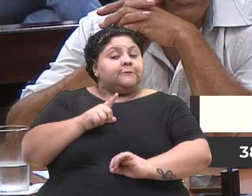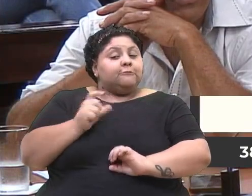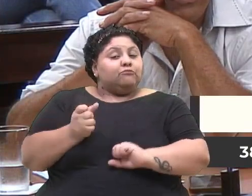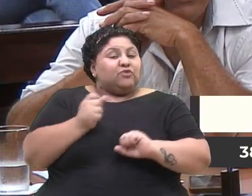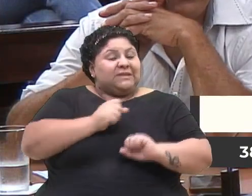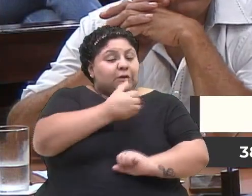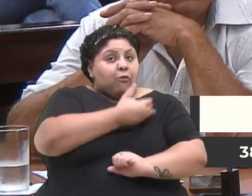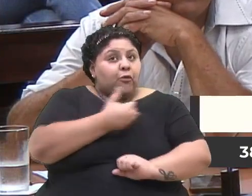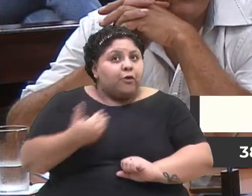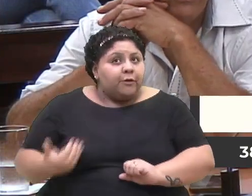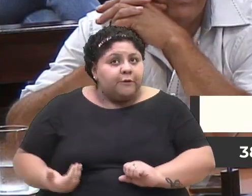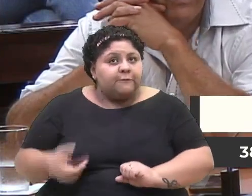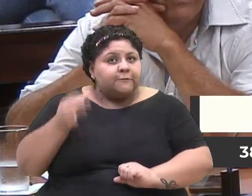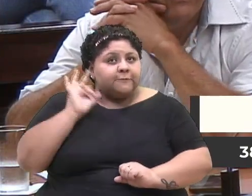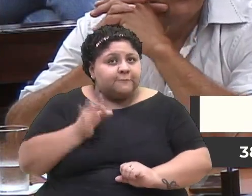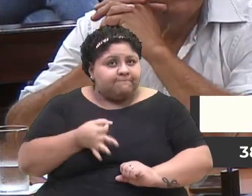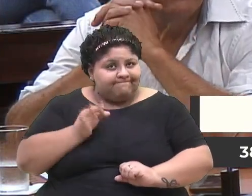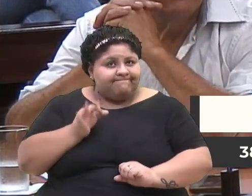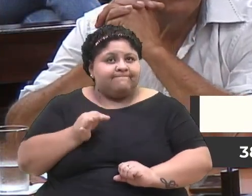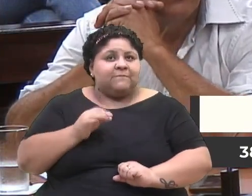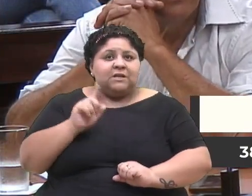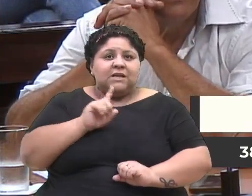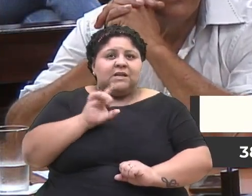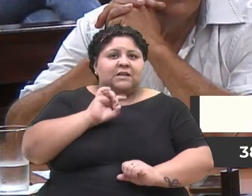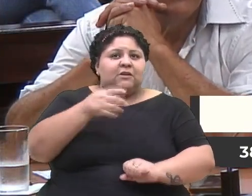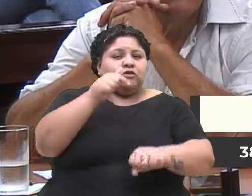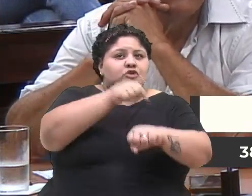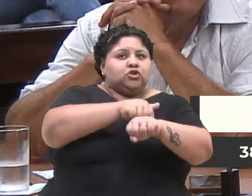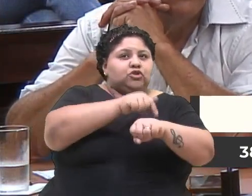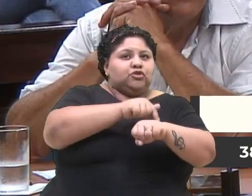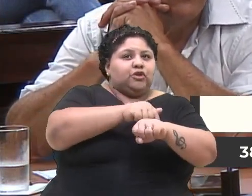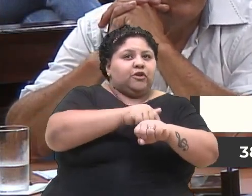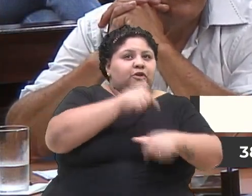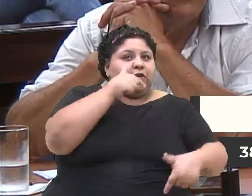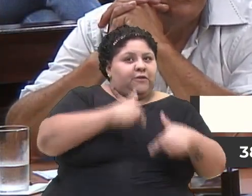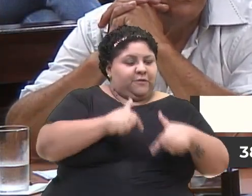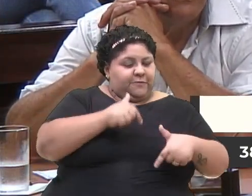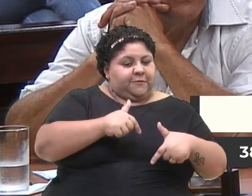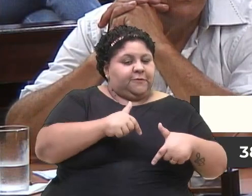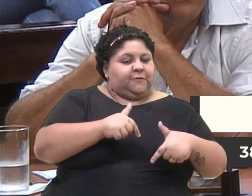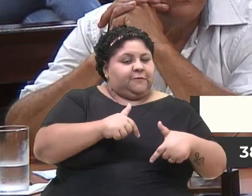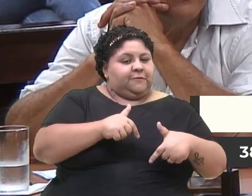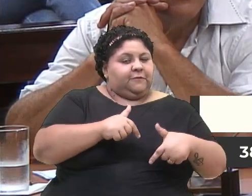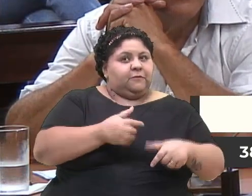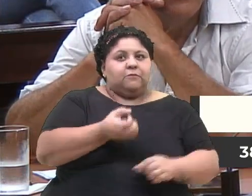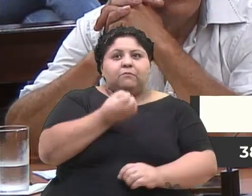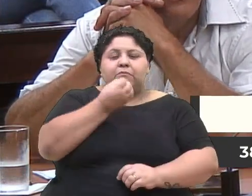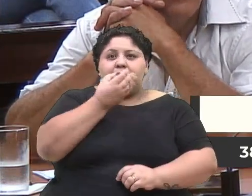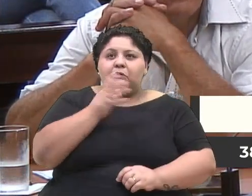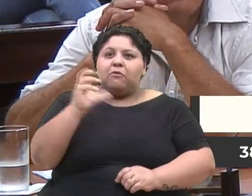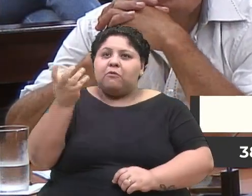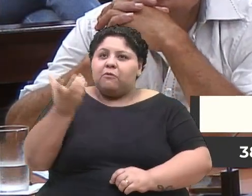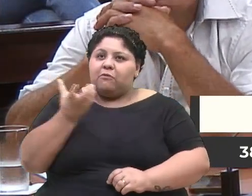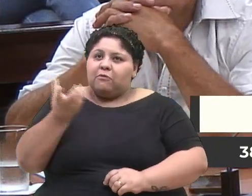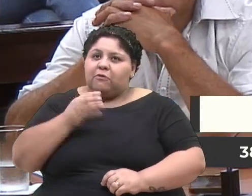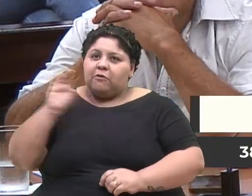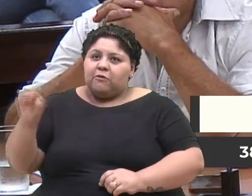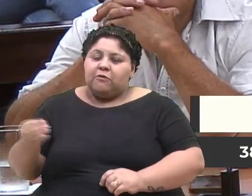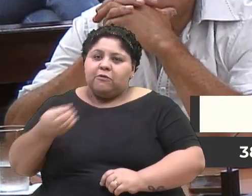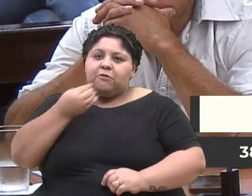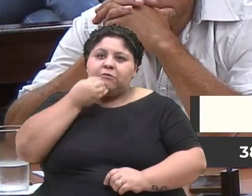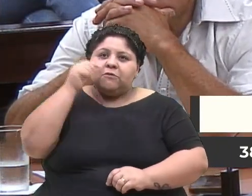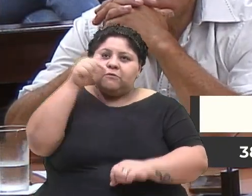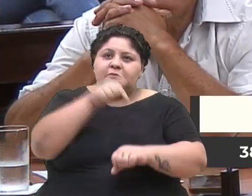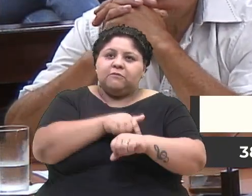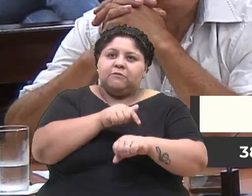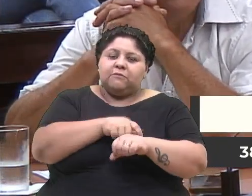público eficiente e eficaz, né? Não somente horário de expediente para verificar maus tratos, vereador. Bom, mas eu quero aproveitar esse momento e